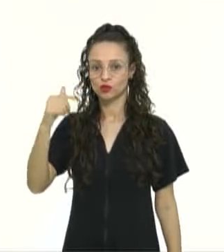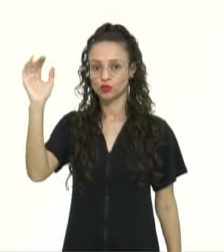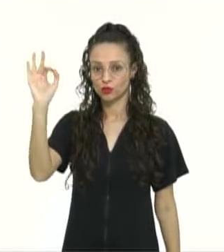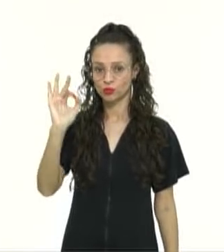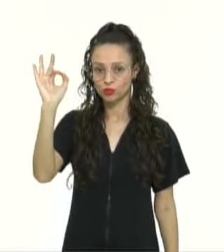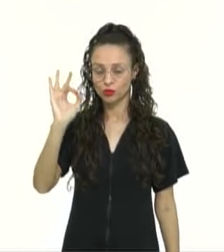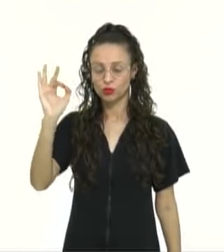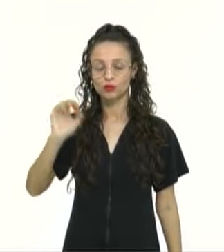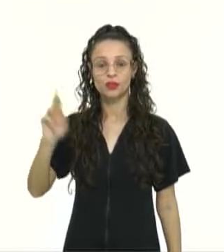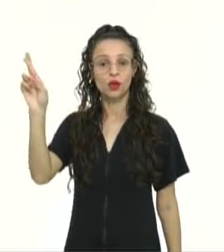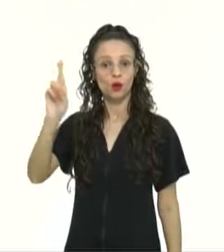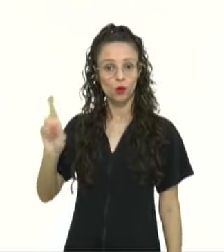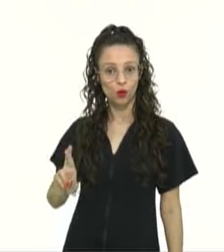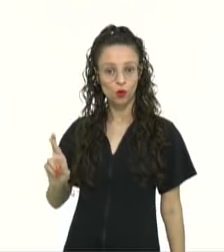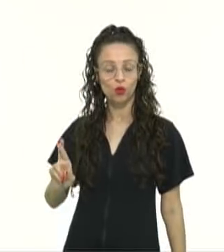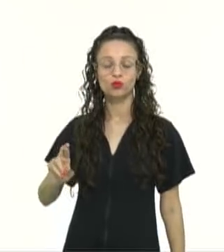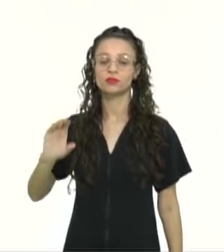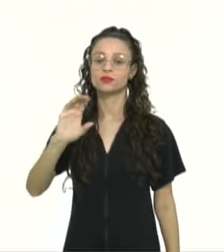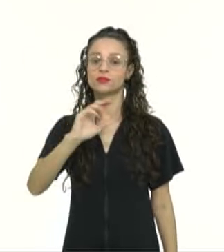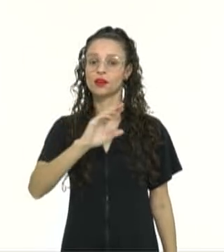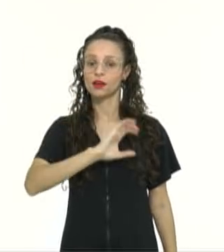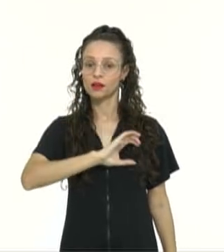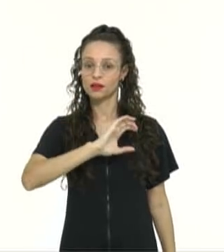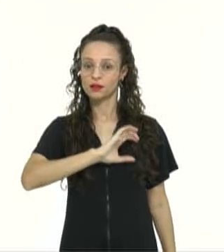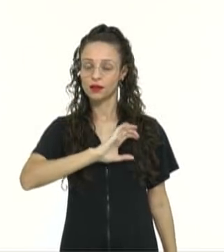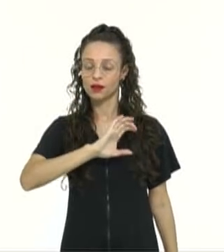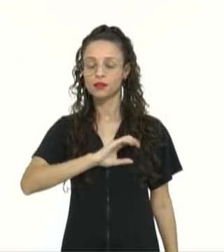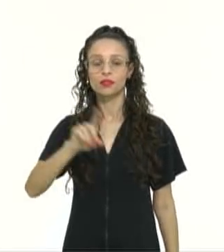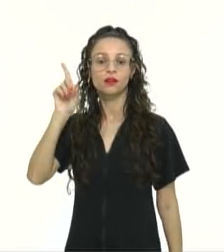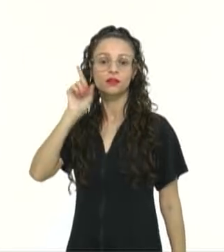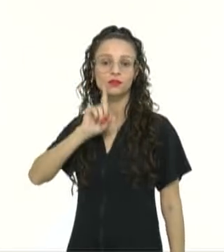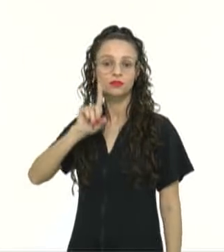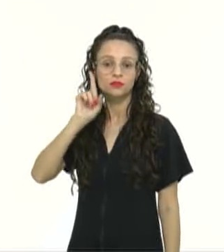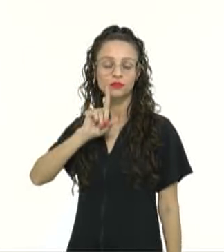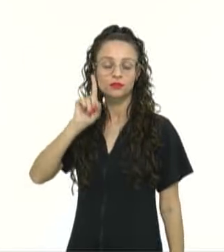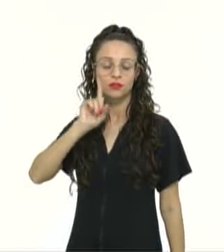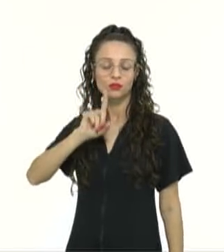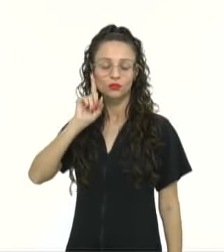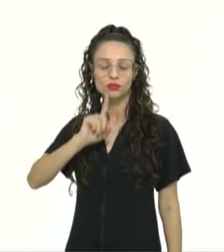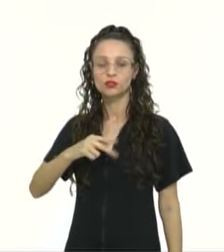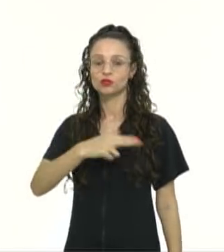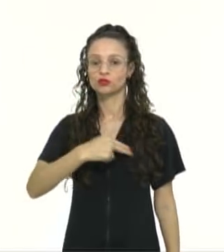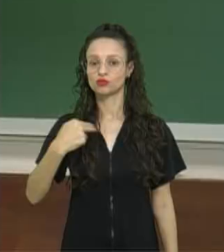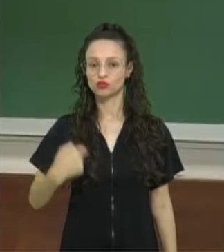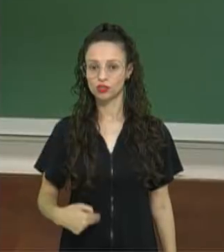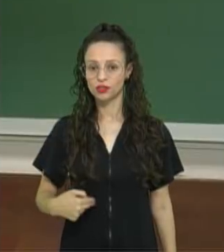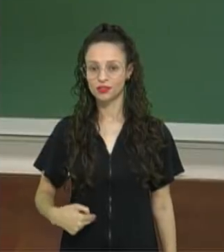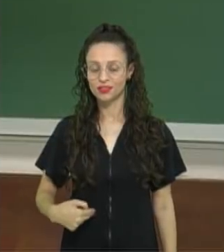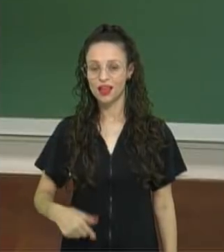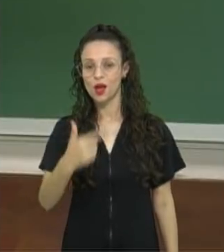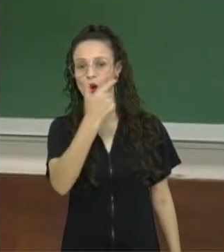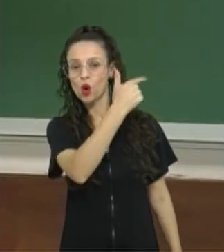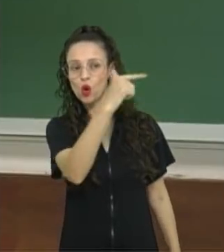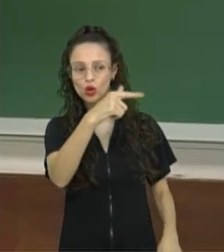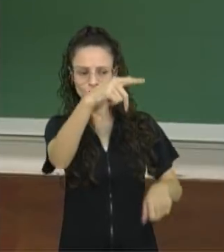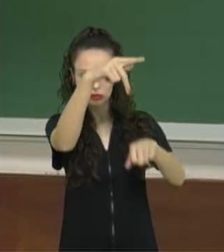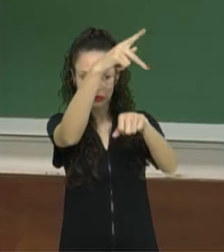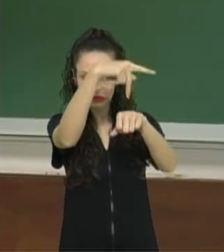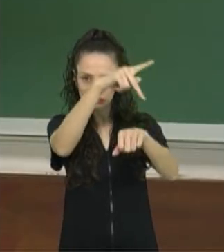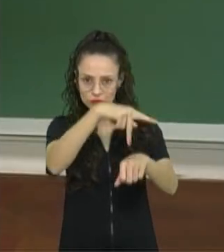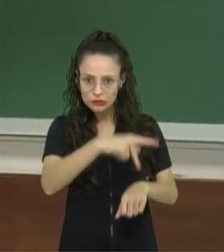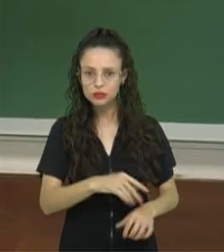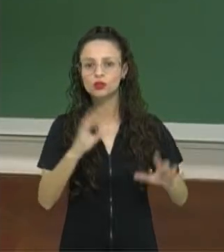13,22%, seguido da Rússia, Canadá, Estados Unidos e China. E todos os outros demais países